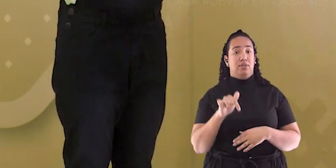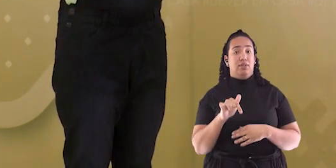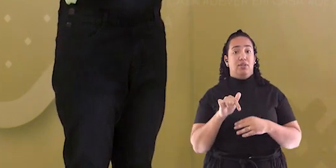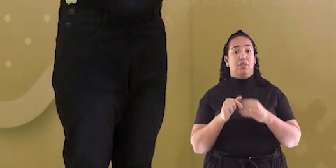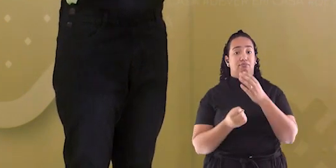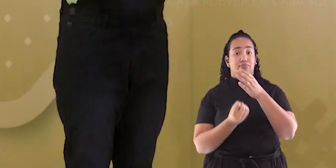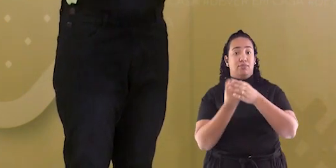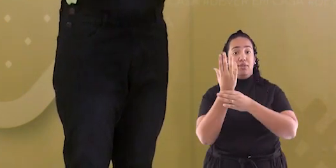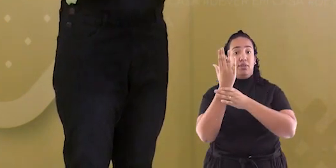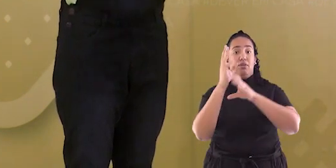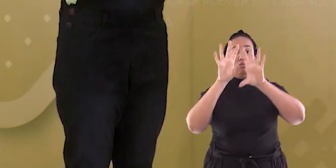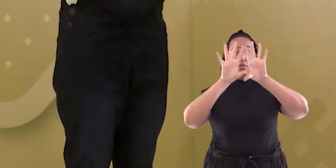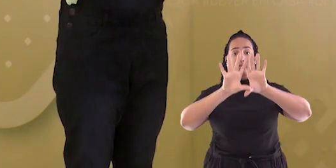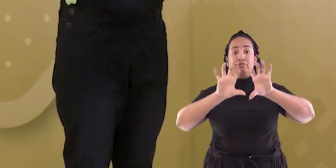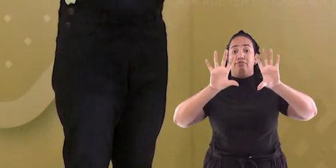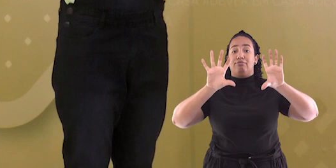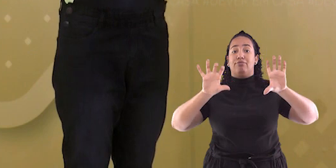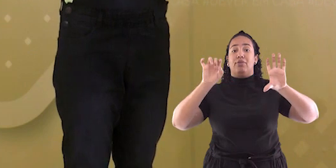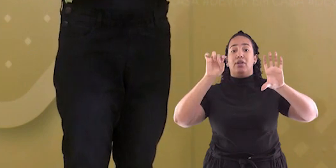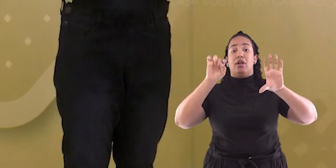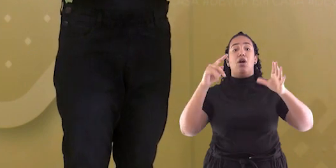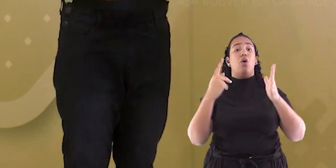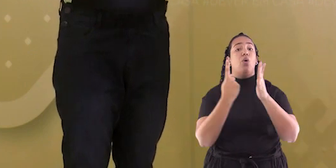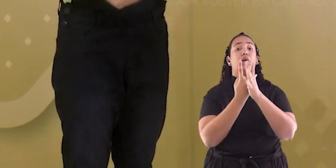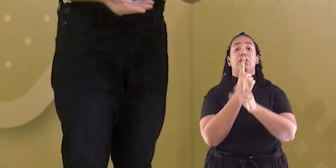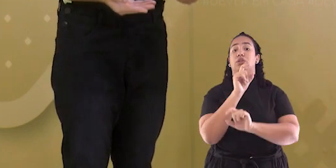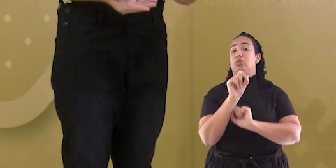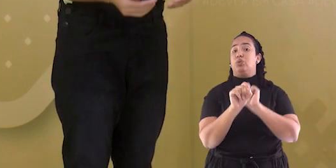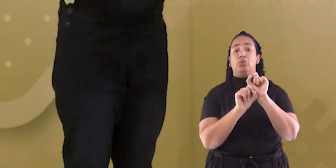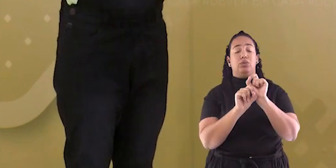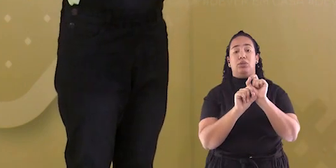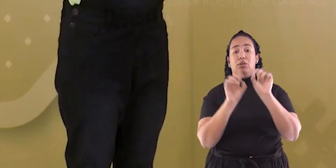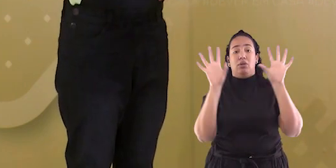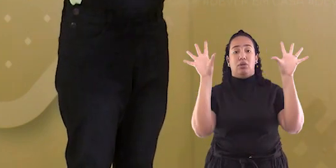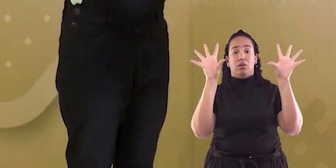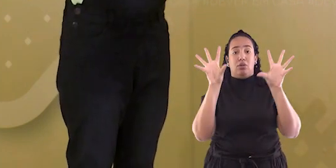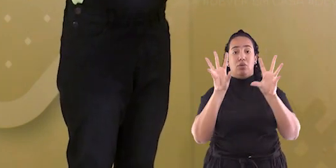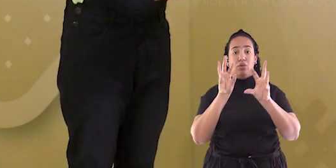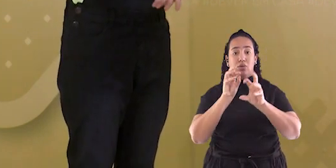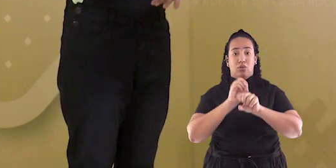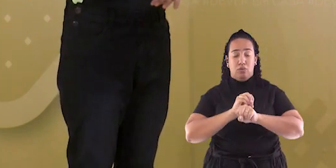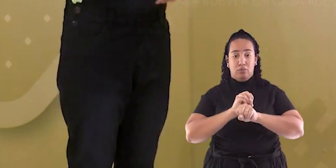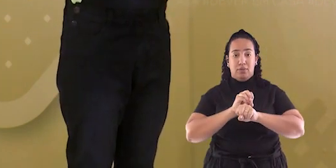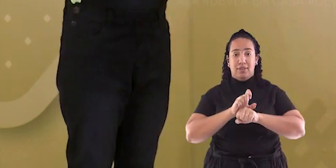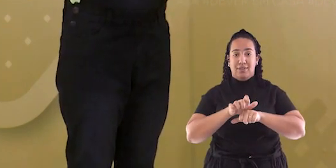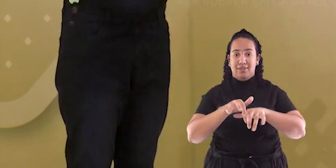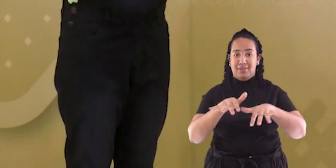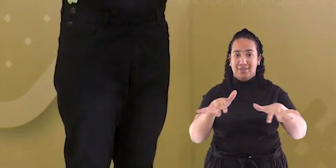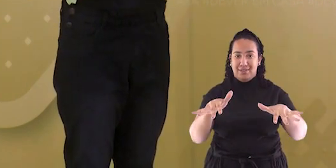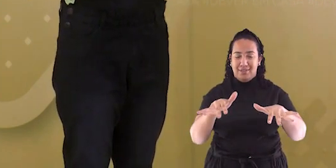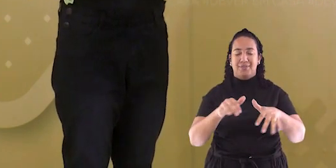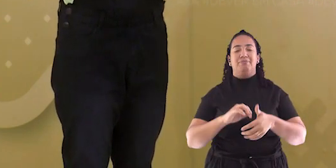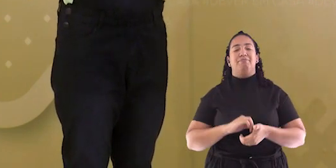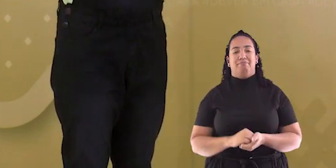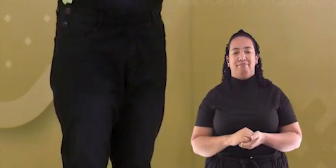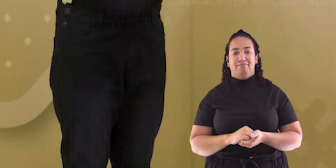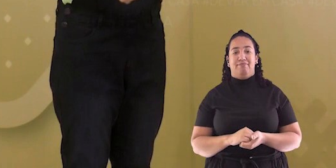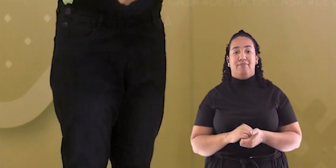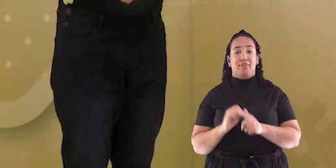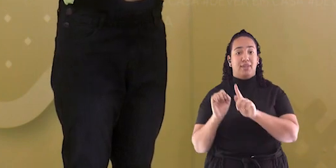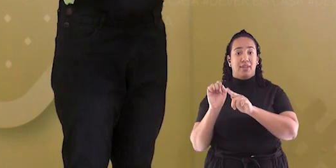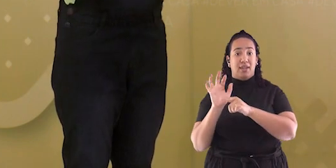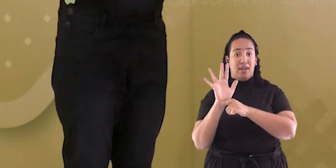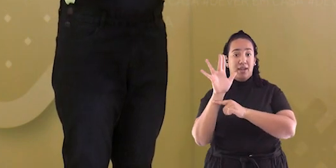nuvens. E é aí que ocorre a condensação. Ou seja, a água passa do estado gasoso para o estado líquido. É